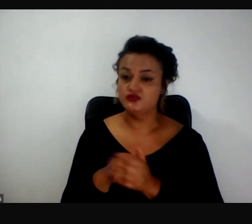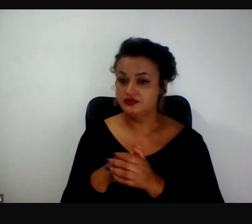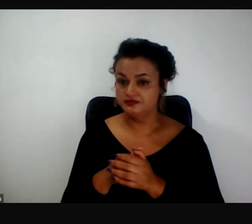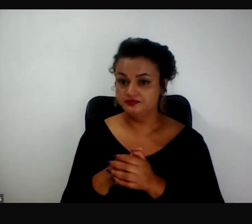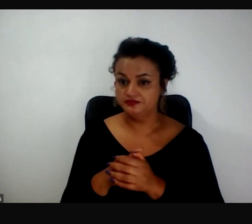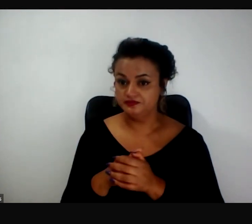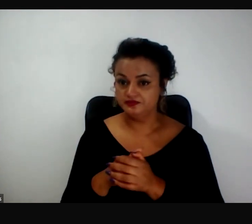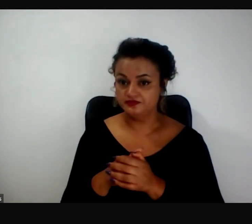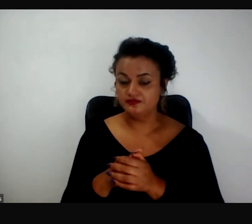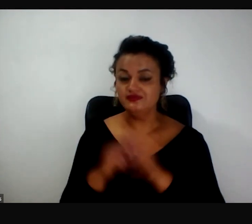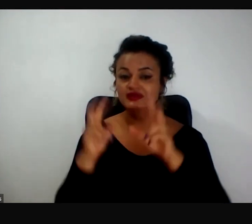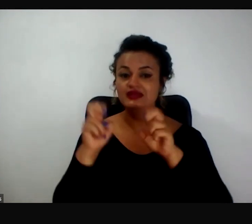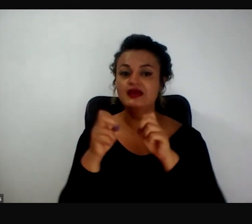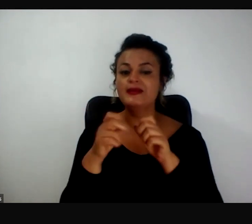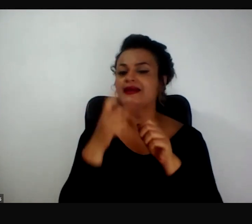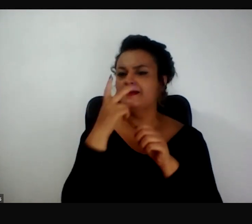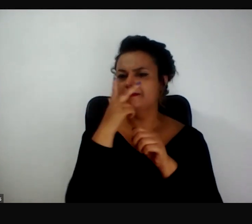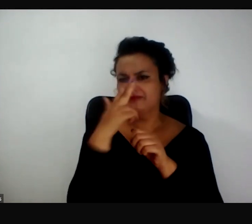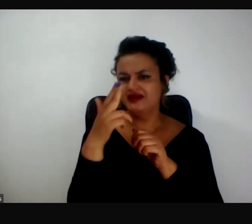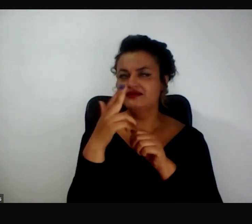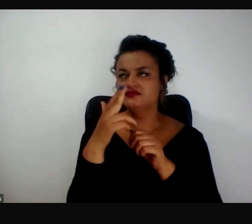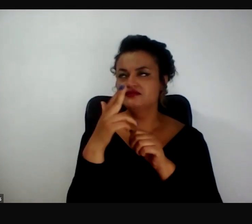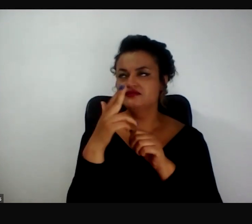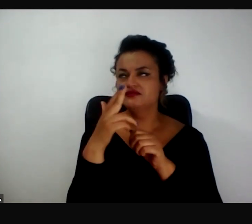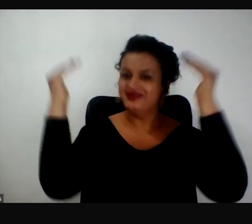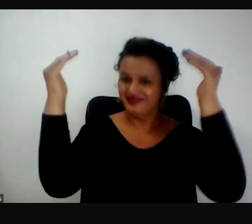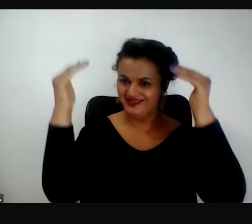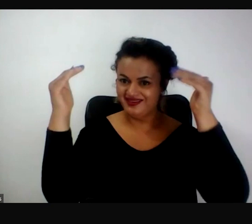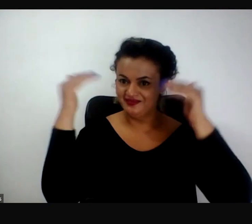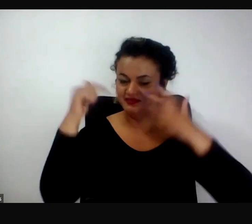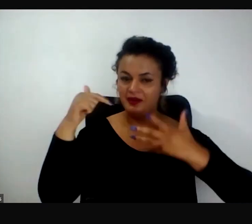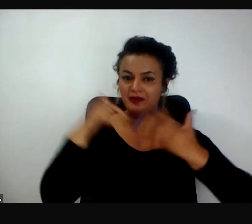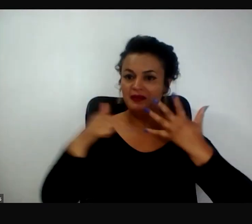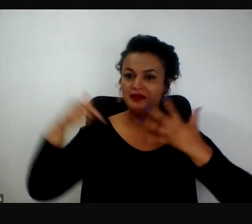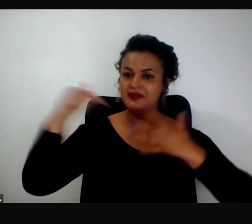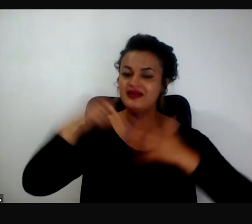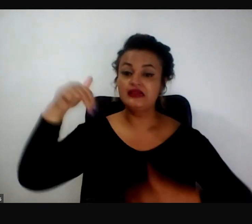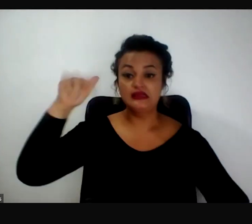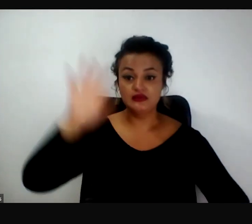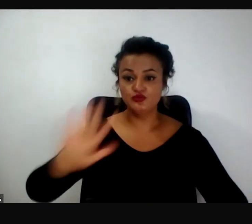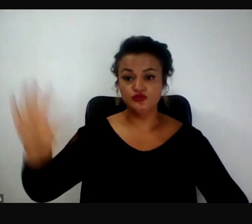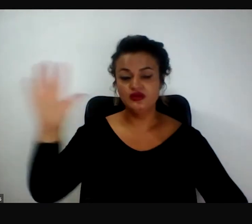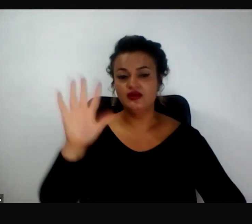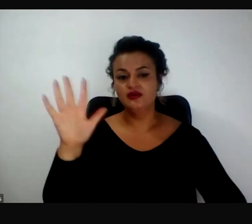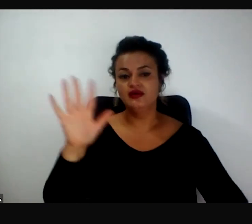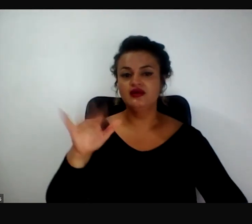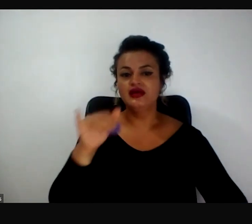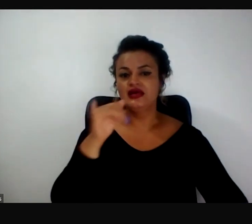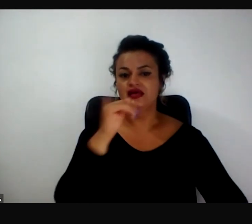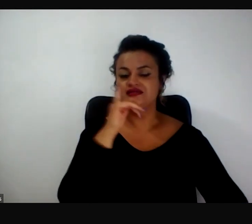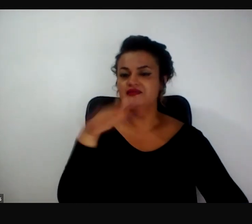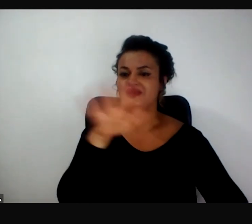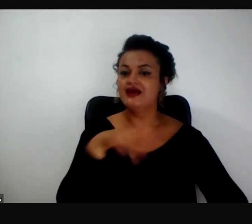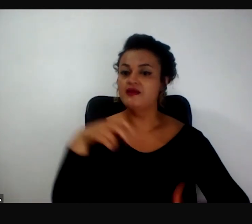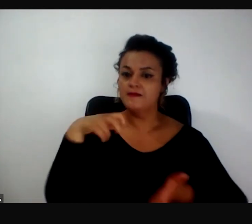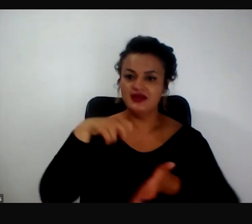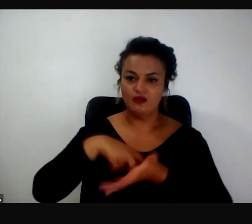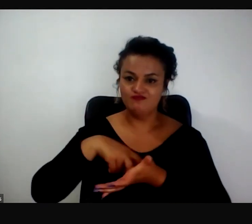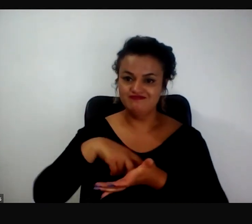ficam muito perto da soberania nacional, por exemplo, matérias penais. Matérias penais temos